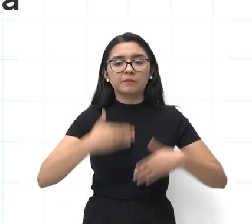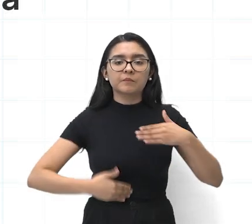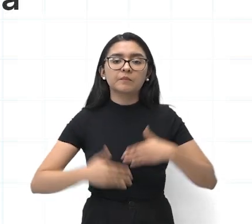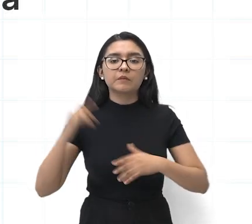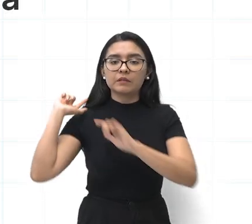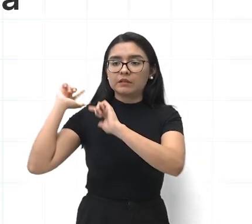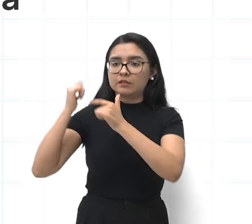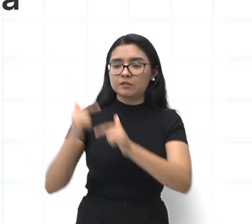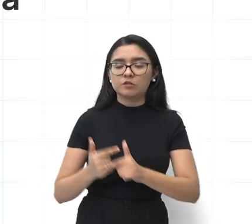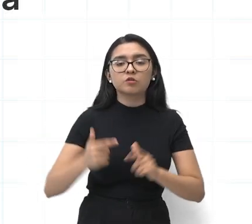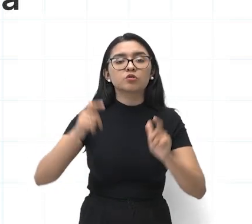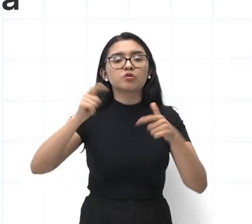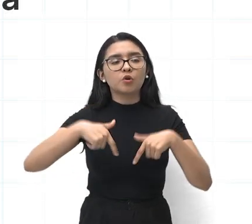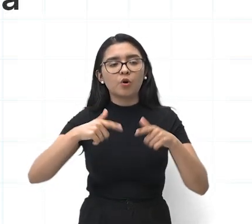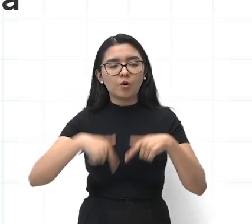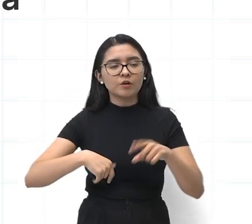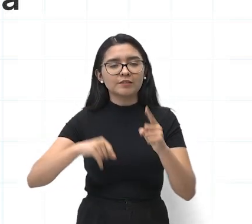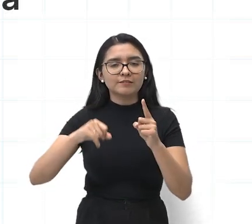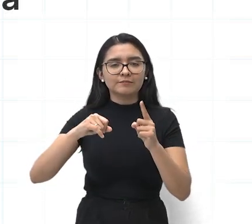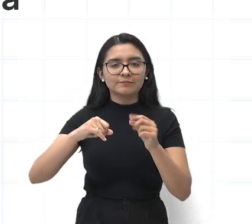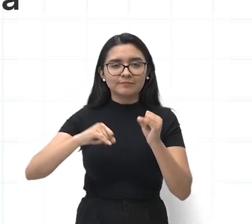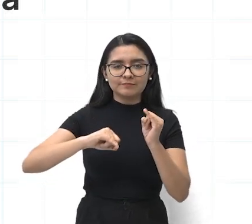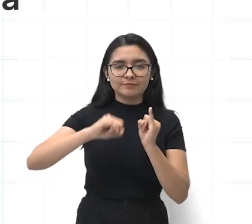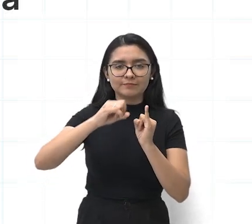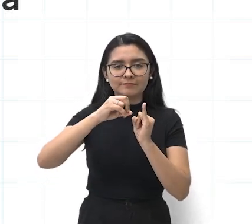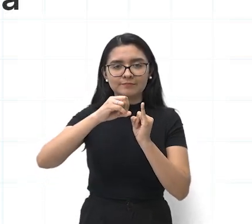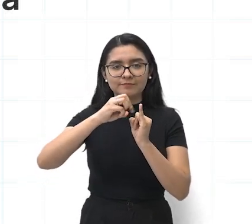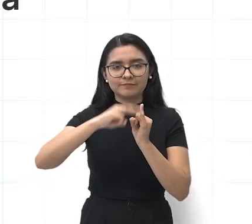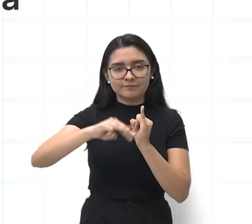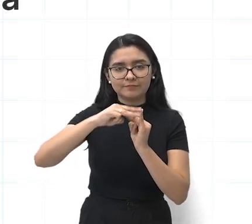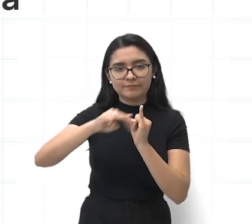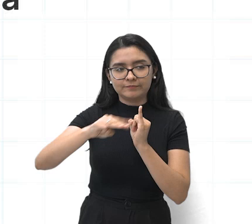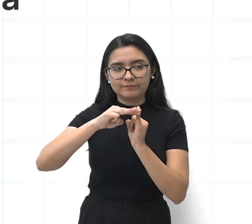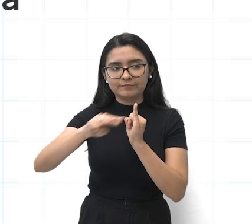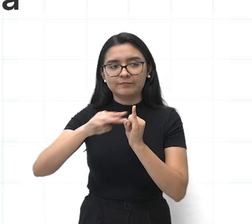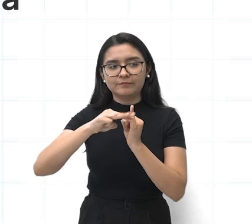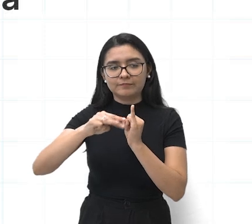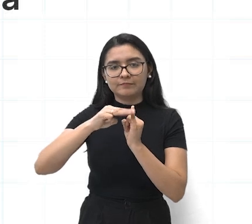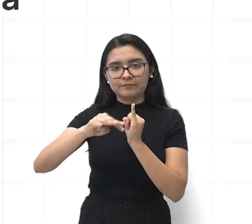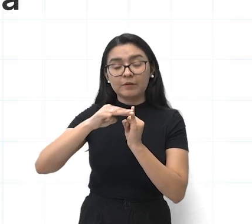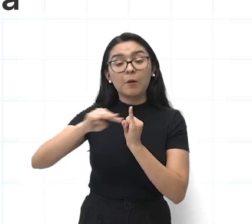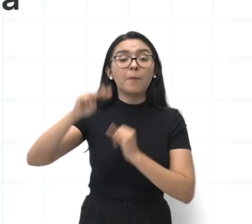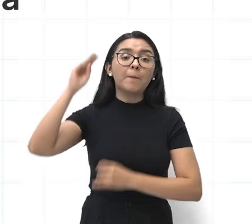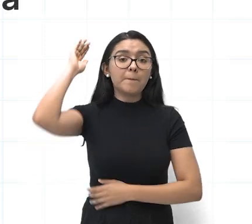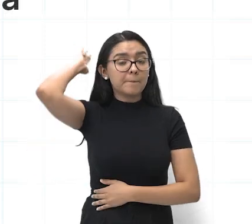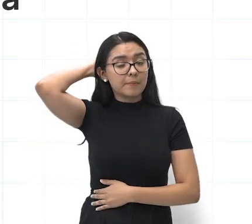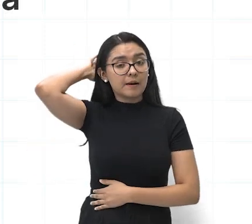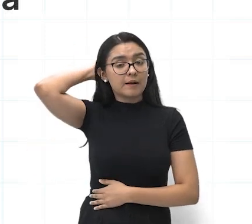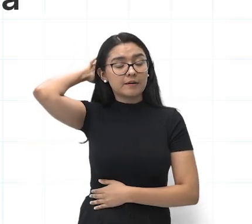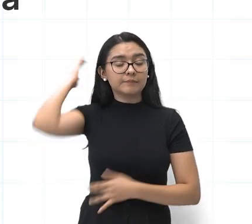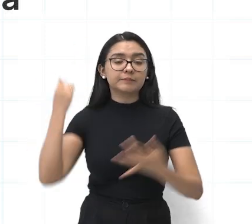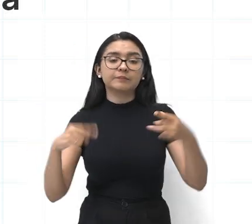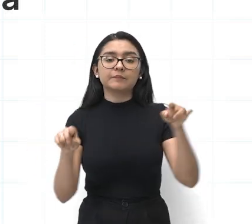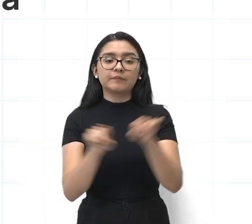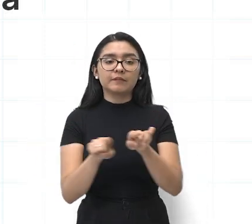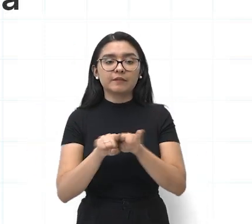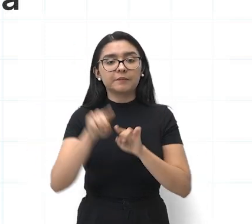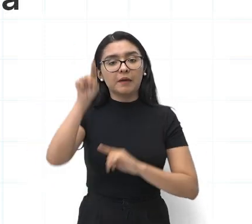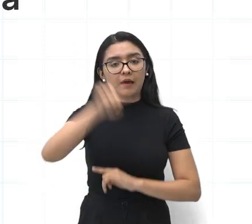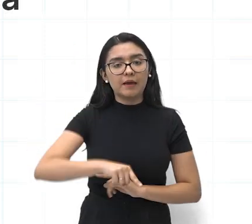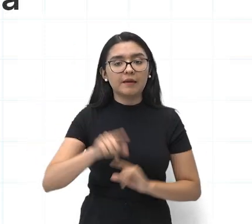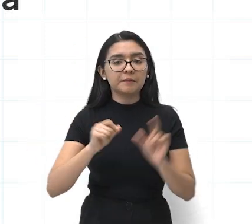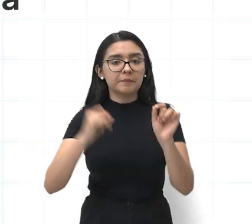onde? Da ilha de Marajó, no Pará, sendo ao mesmo tempo considerada como